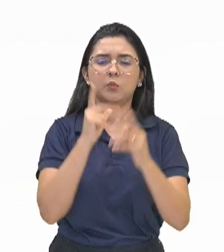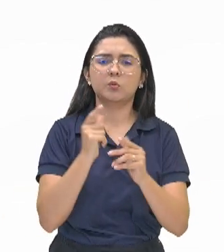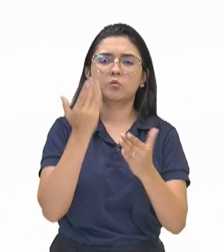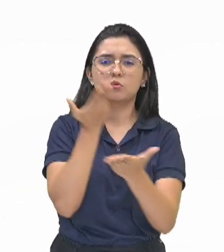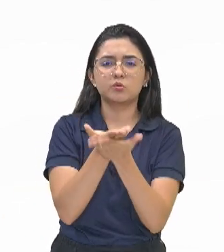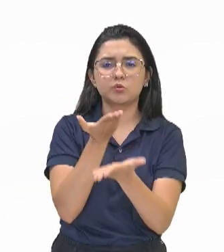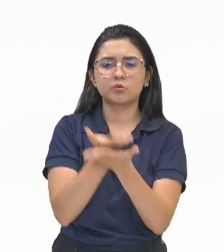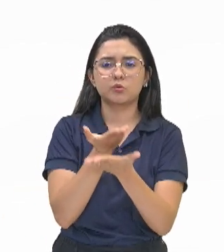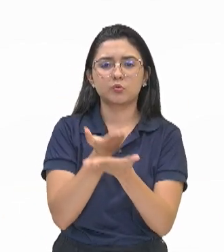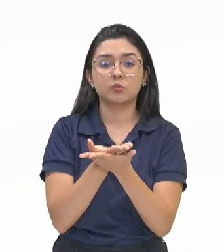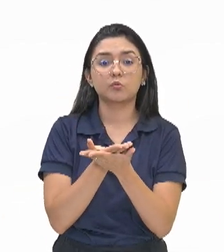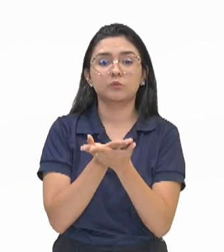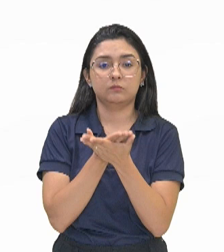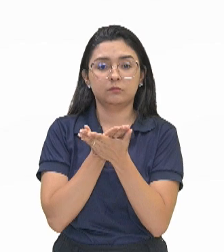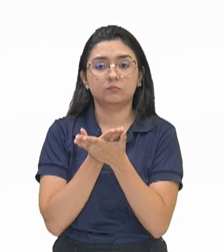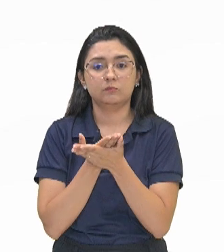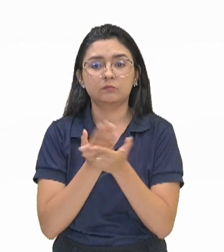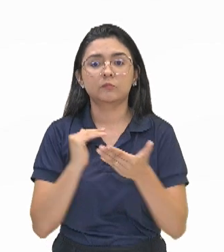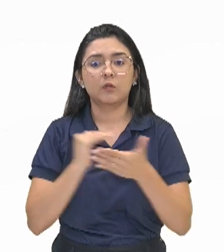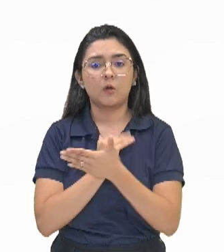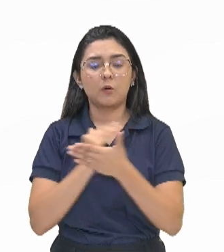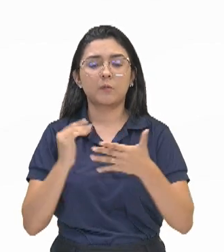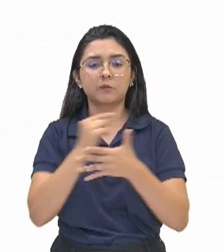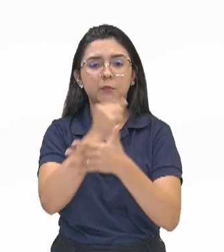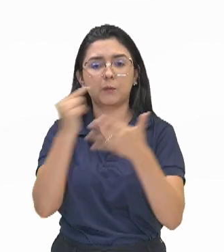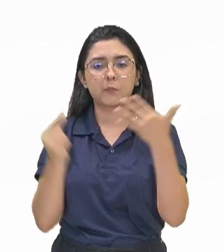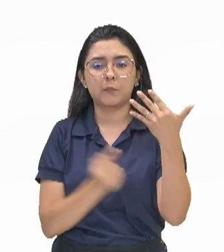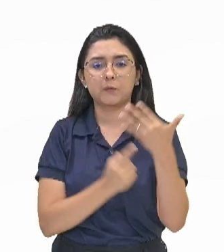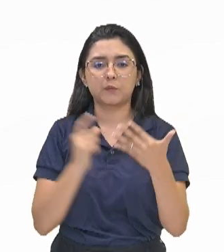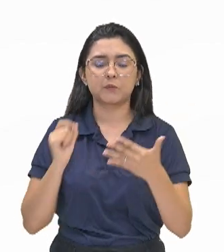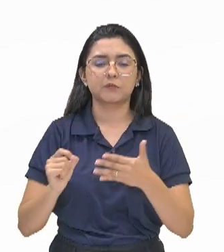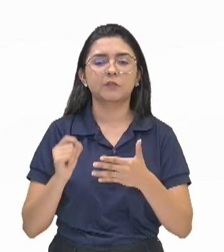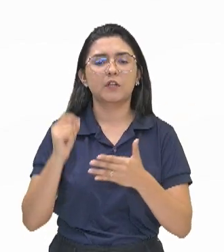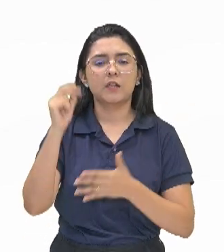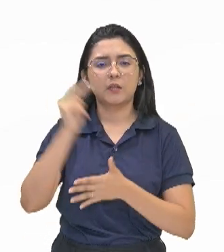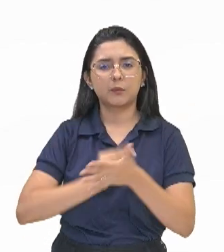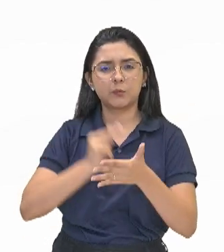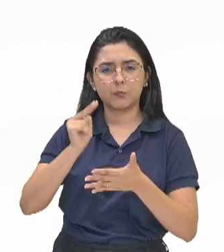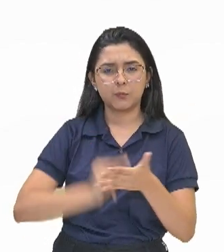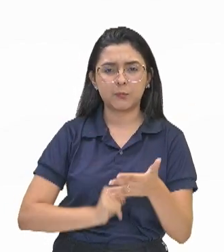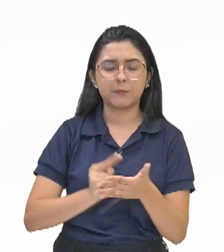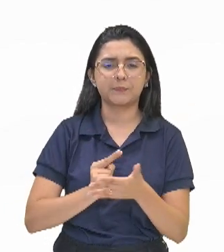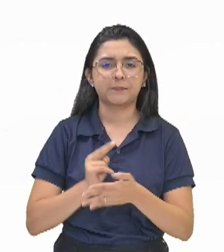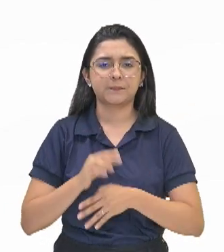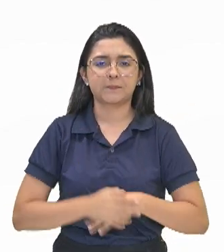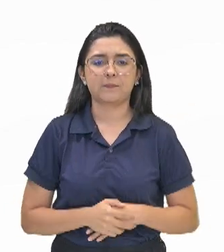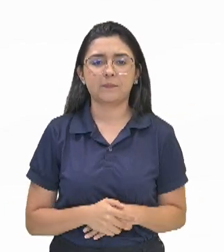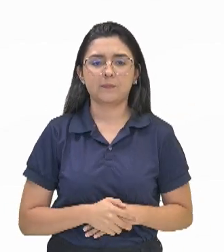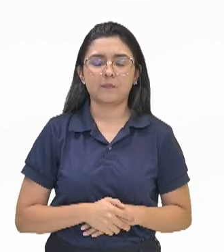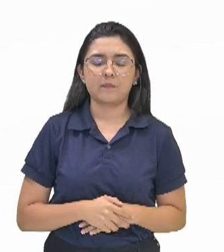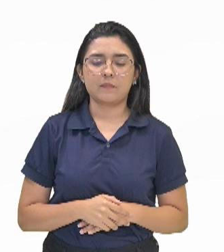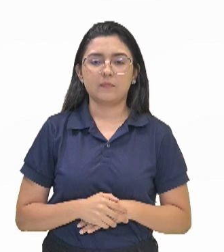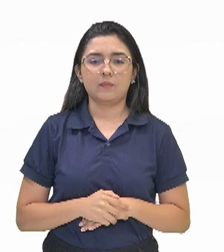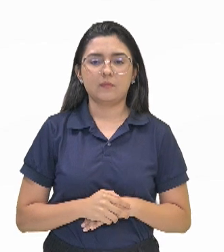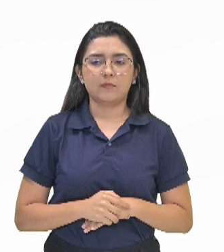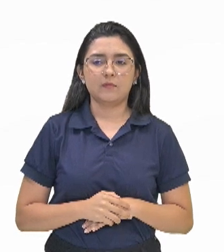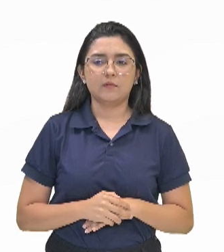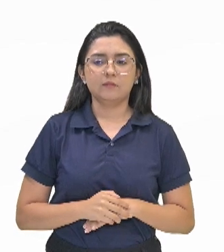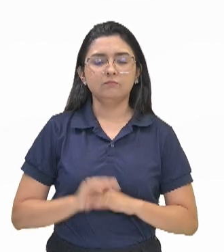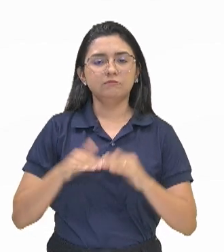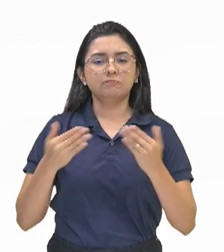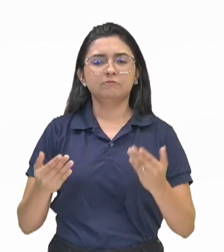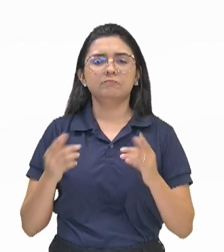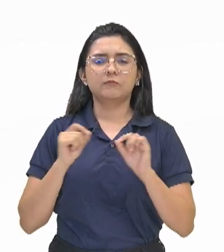à luz de algumas categorias, né, de leitura, que seria então olhar o mundo na